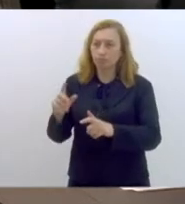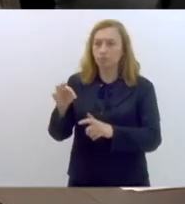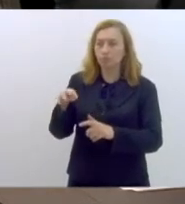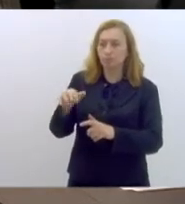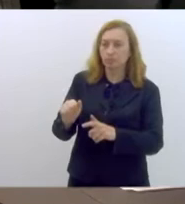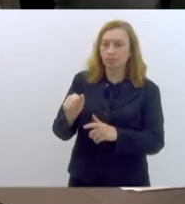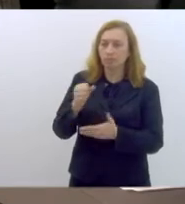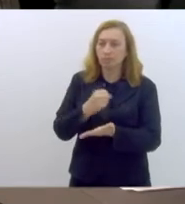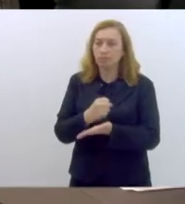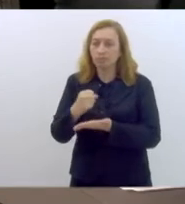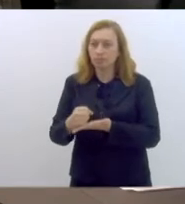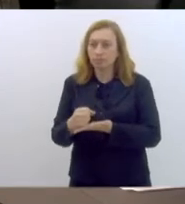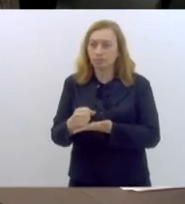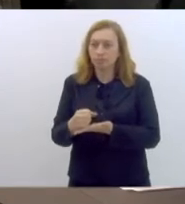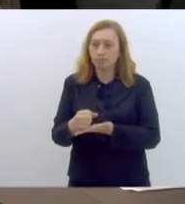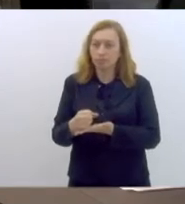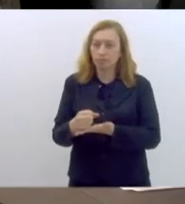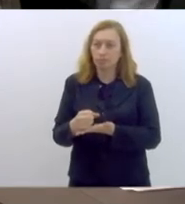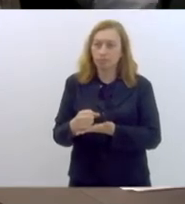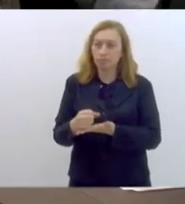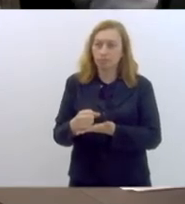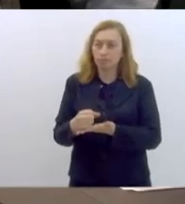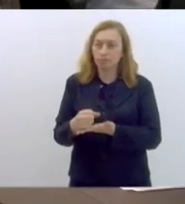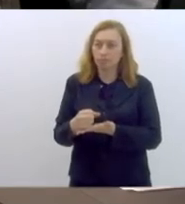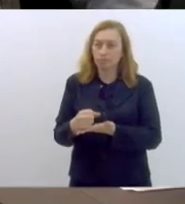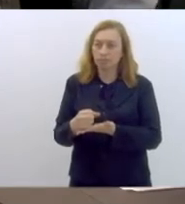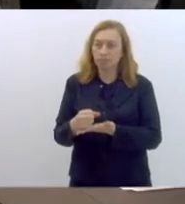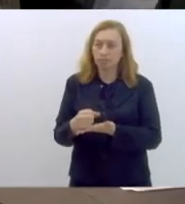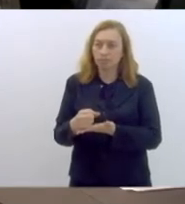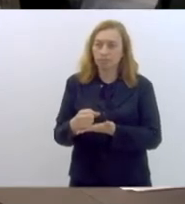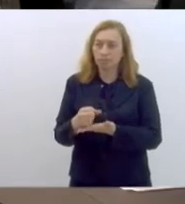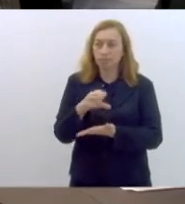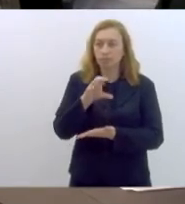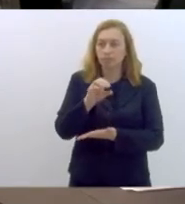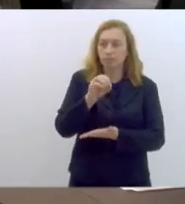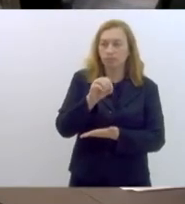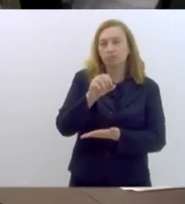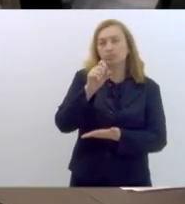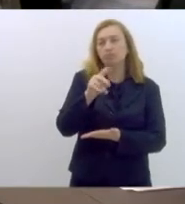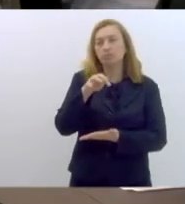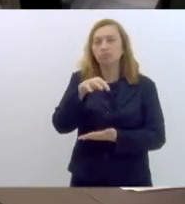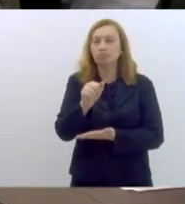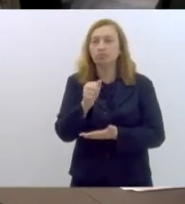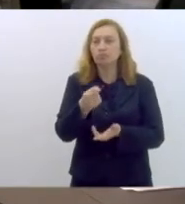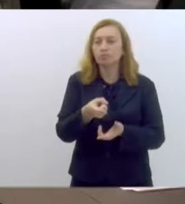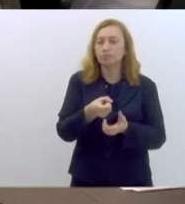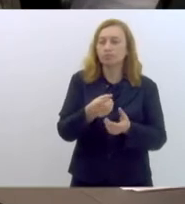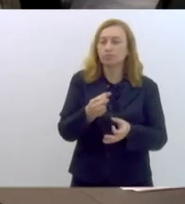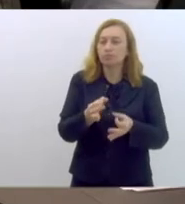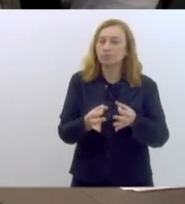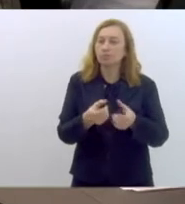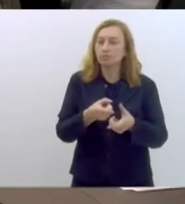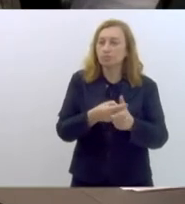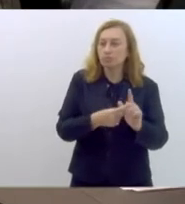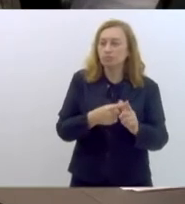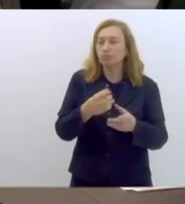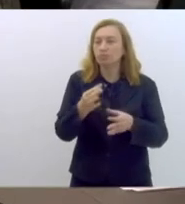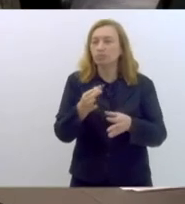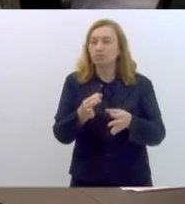resíduo contratual. A coluna resíduo de pendência judicial, ACO